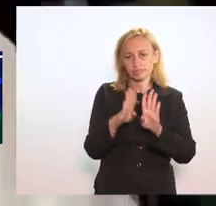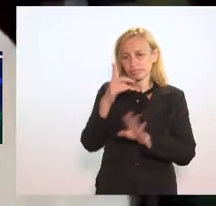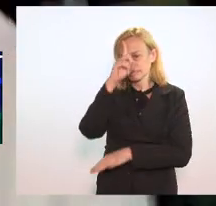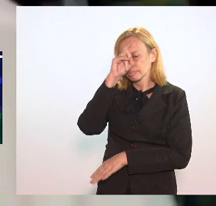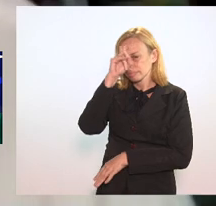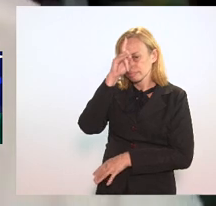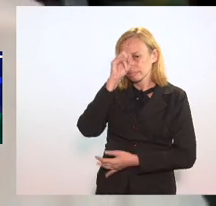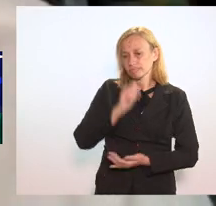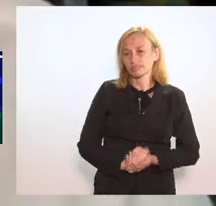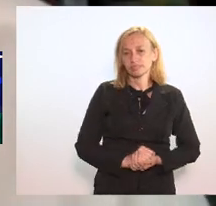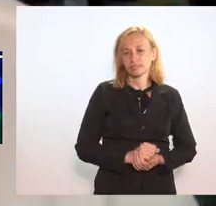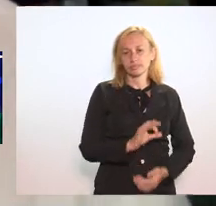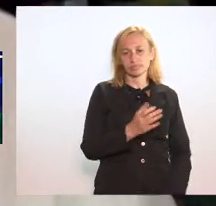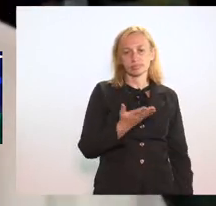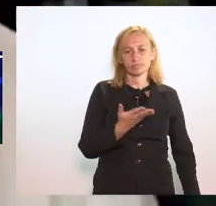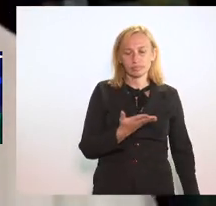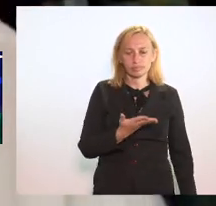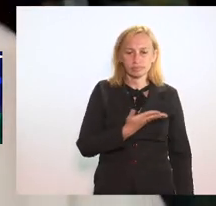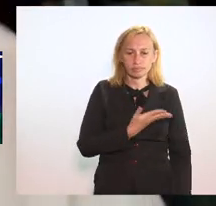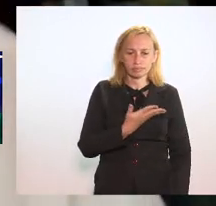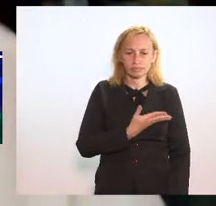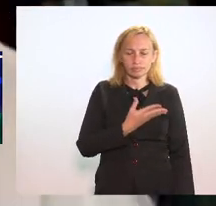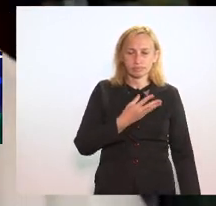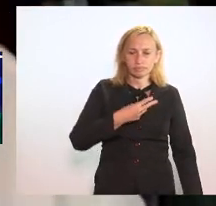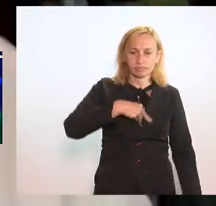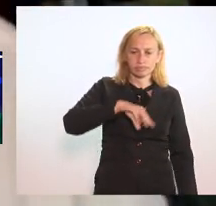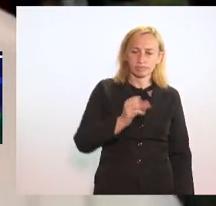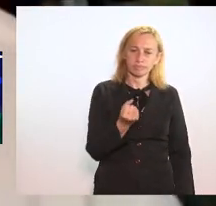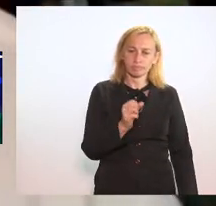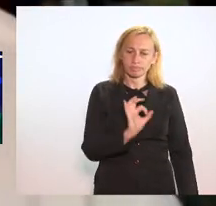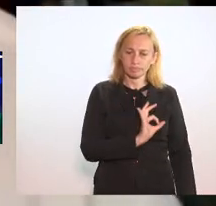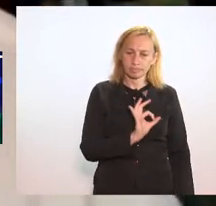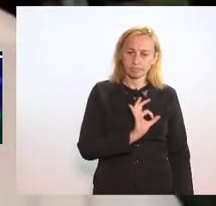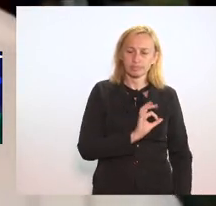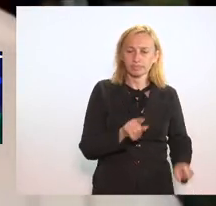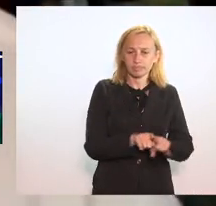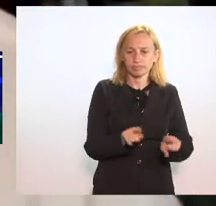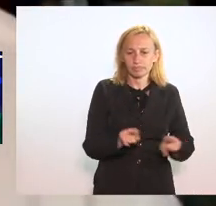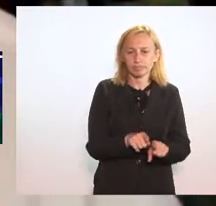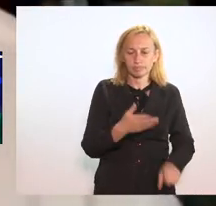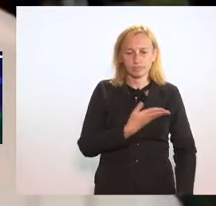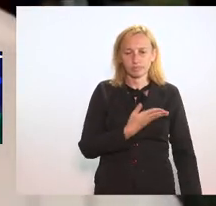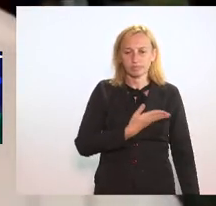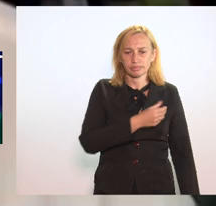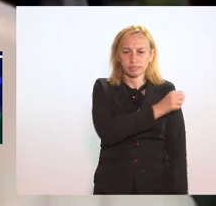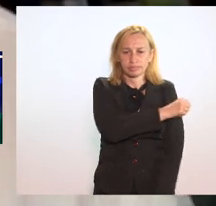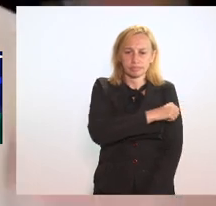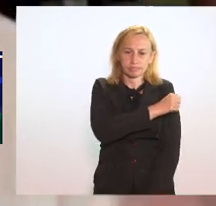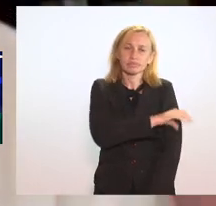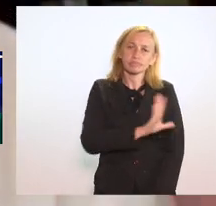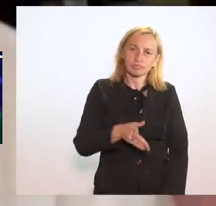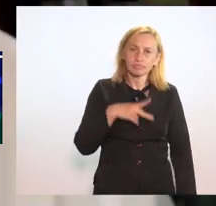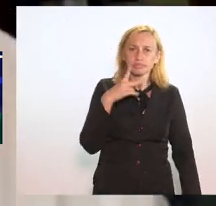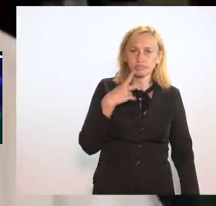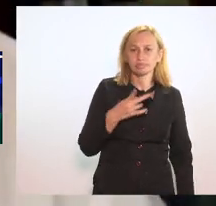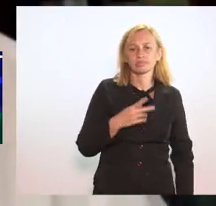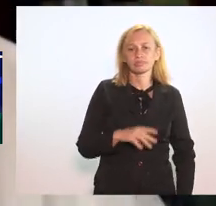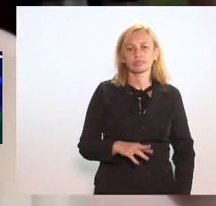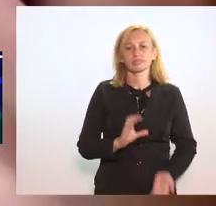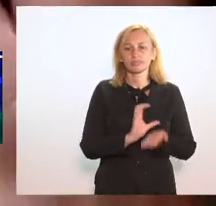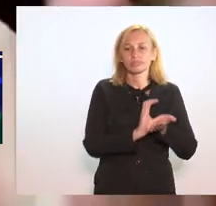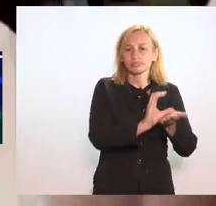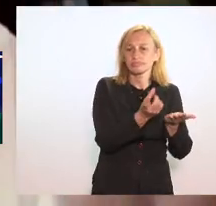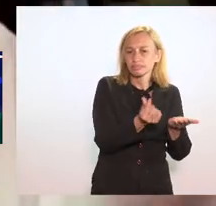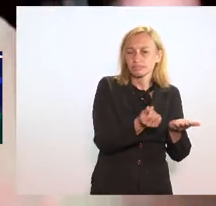marca EA companheira enfermeira Rejane Já colocaram profissional é o recurso